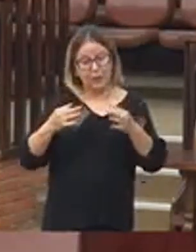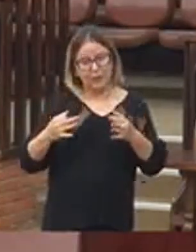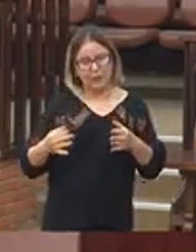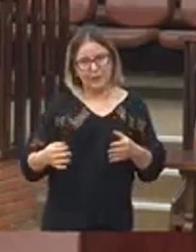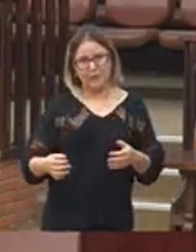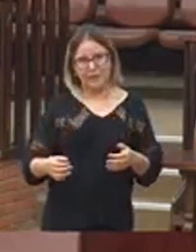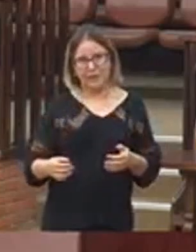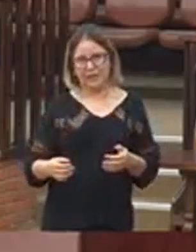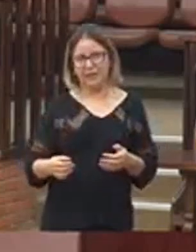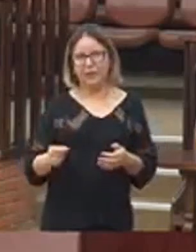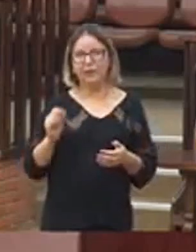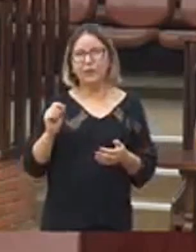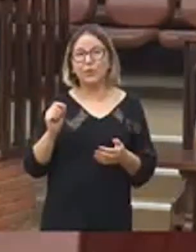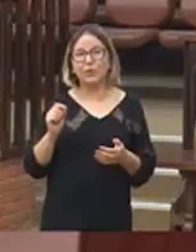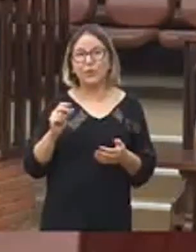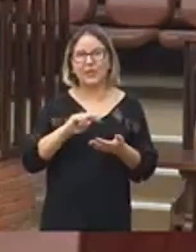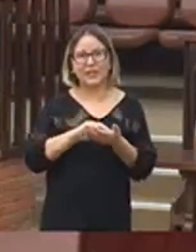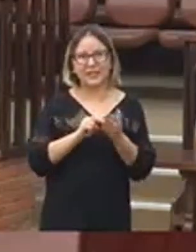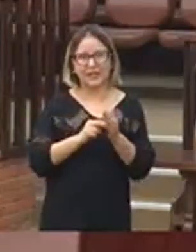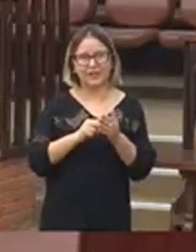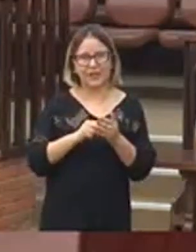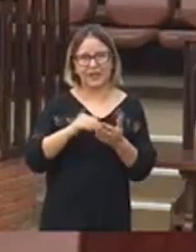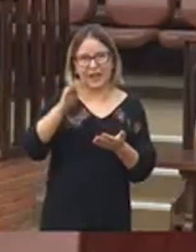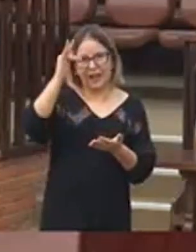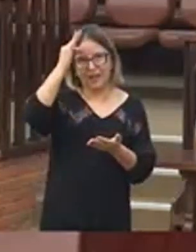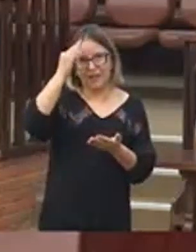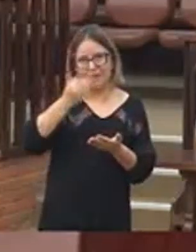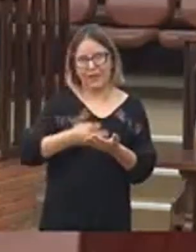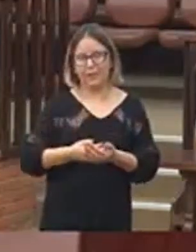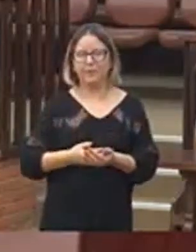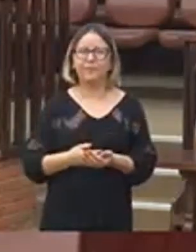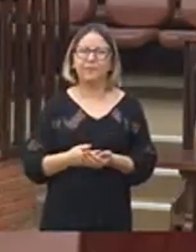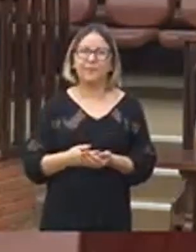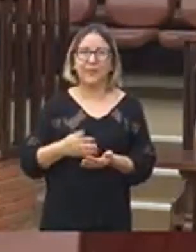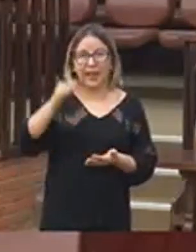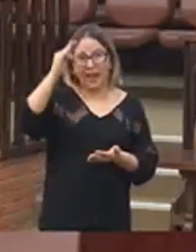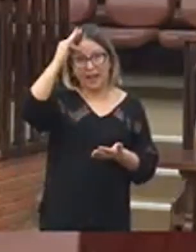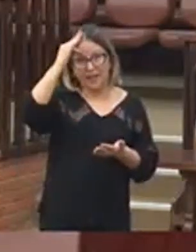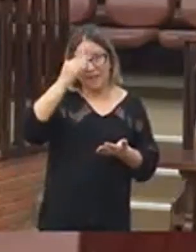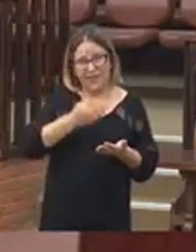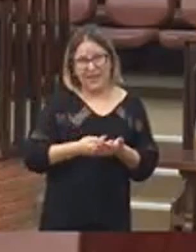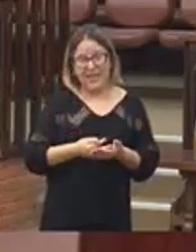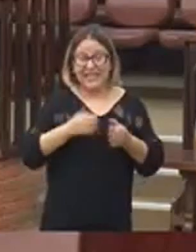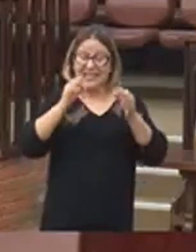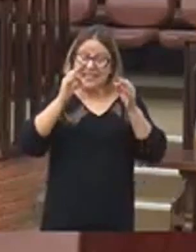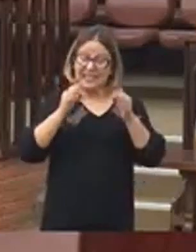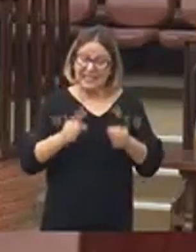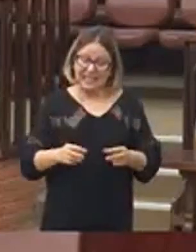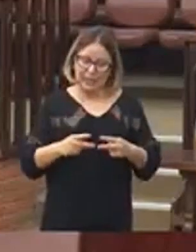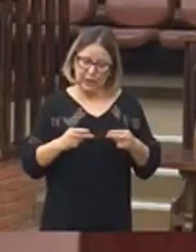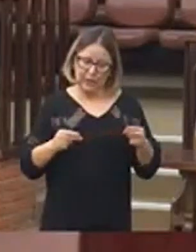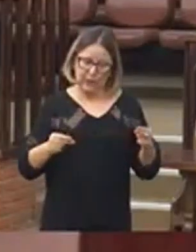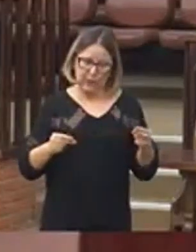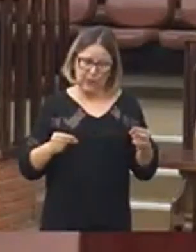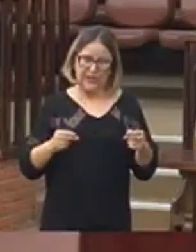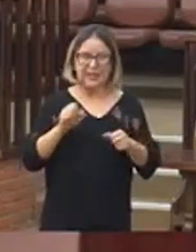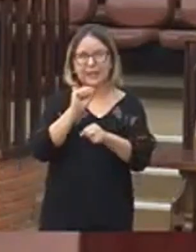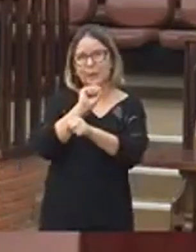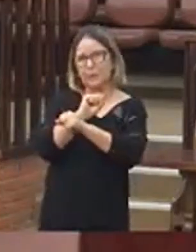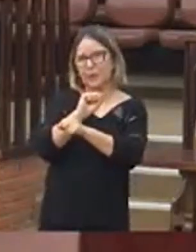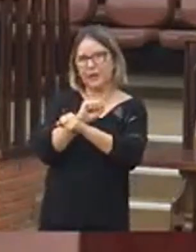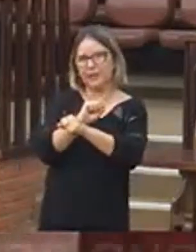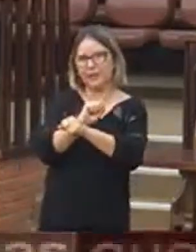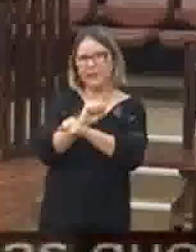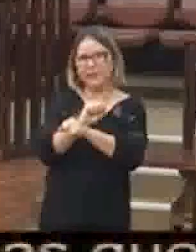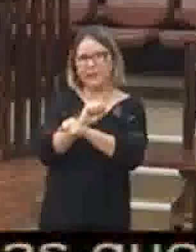explicação do que é fé. Ora, a fé é a certeza de coisas que se esperam,